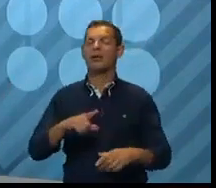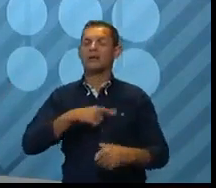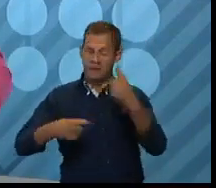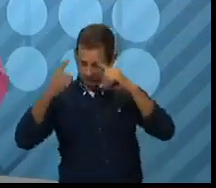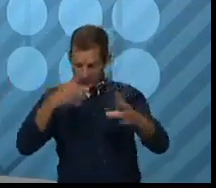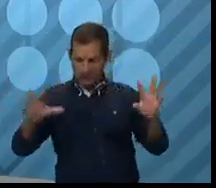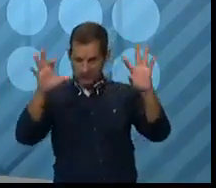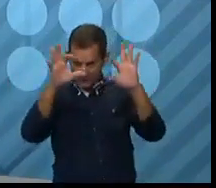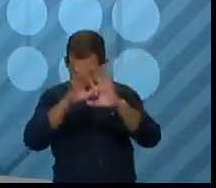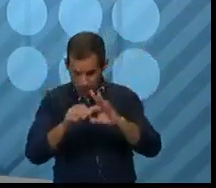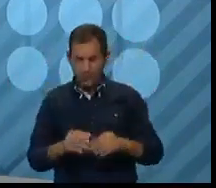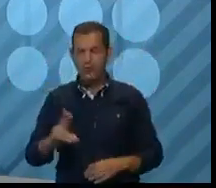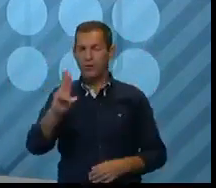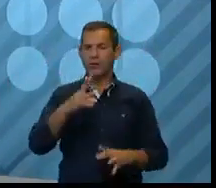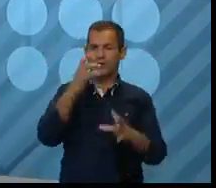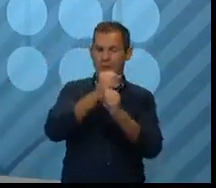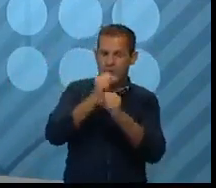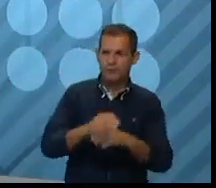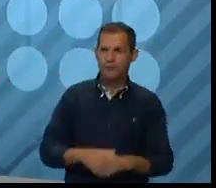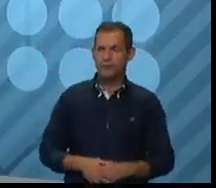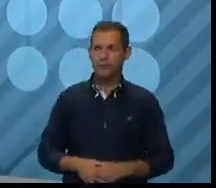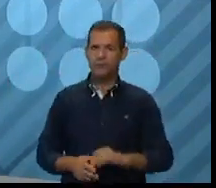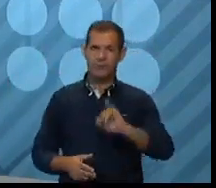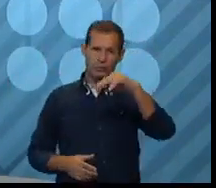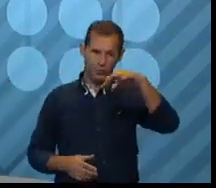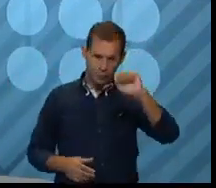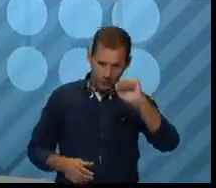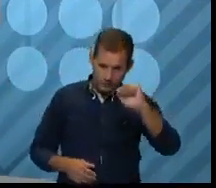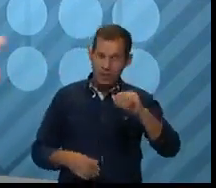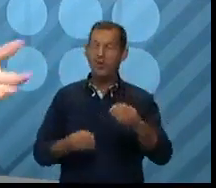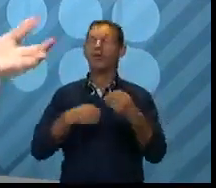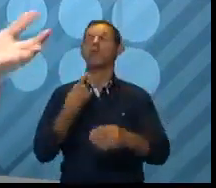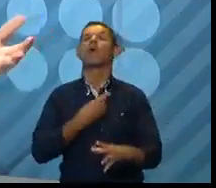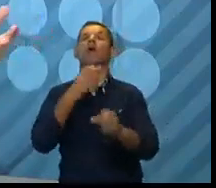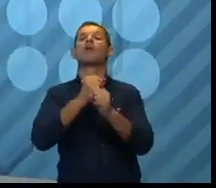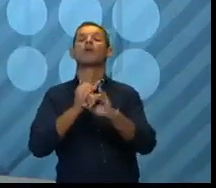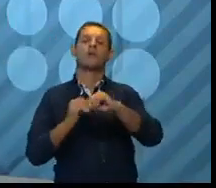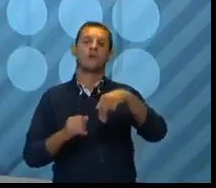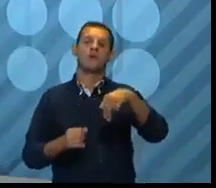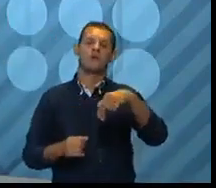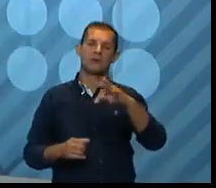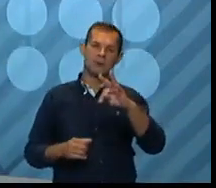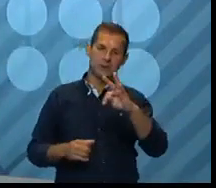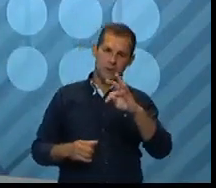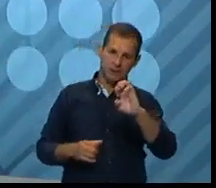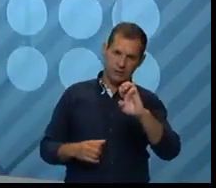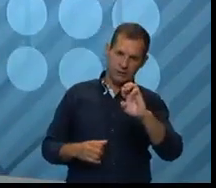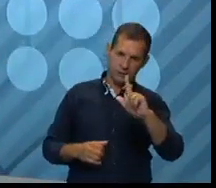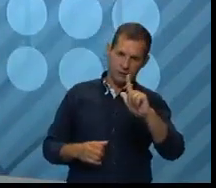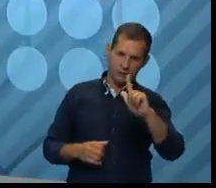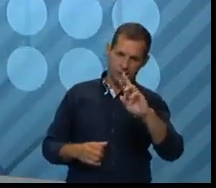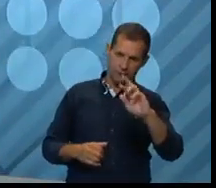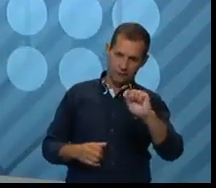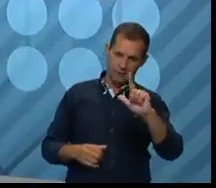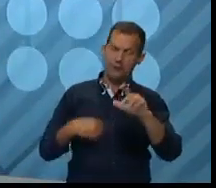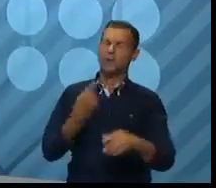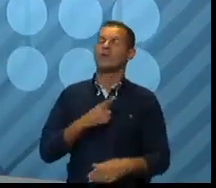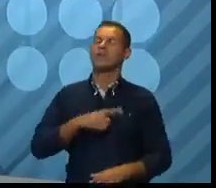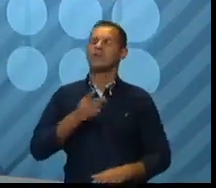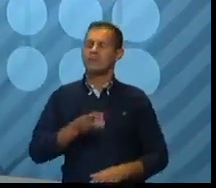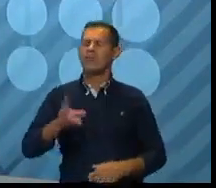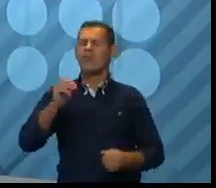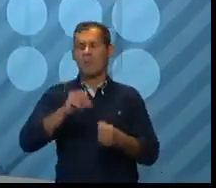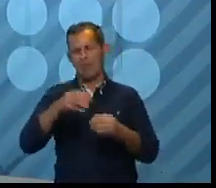integrais utilizando, né, a soma de Riemann. E como que a gente calcula integral? Será que toda hora a gente vai ter que fazer o